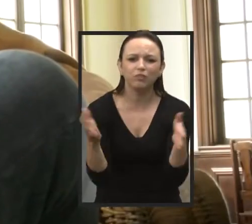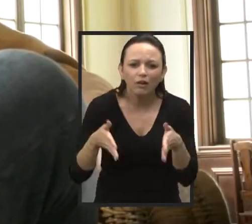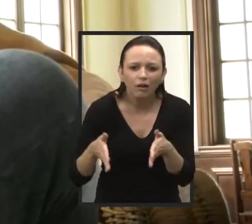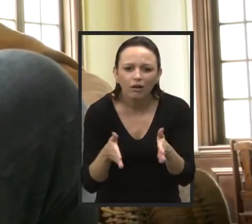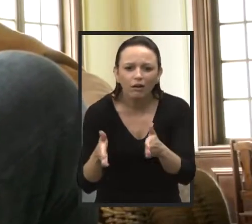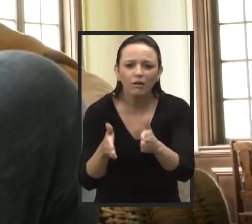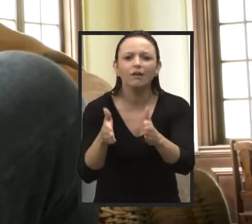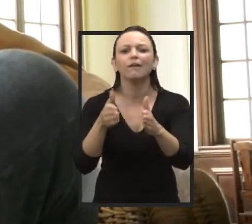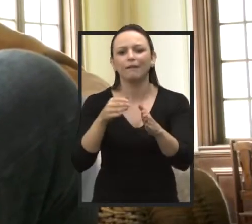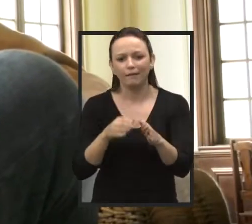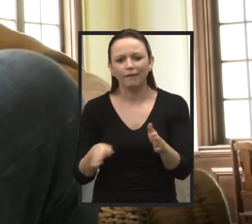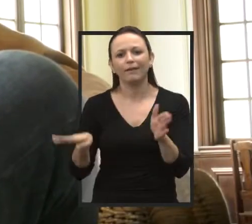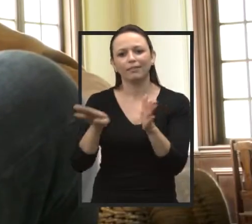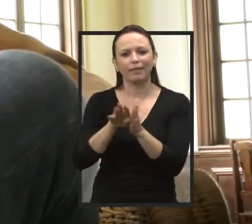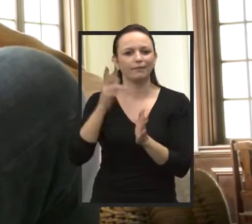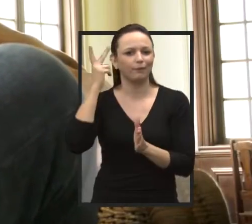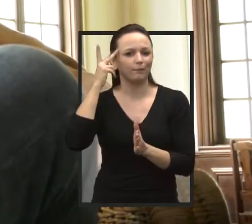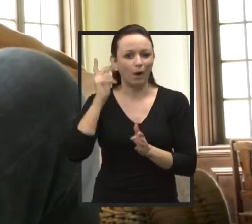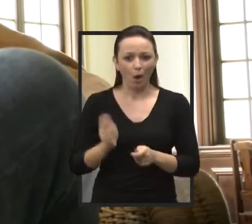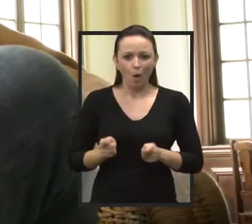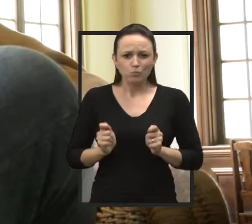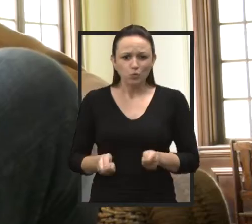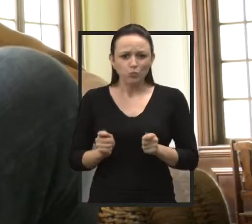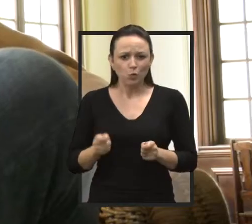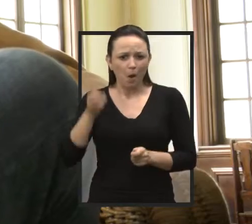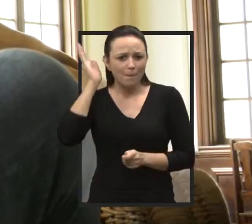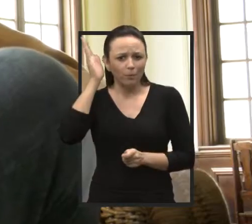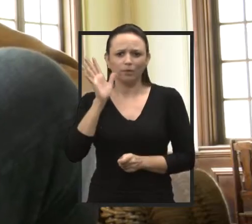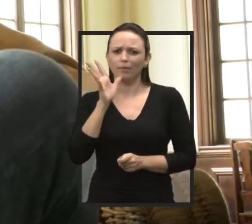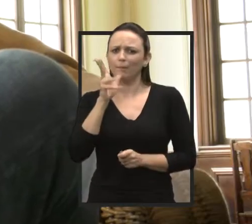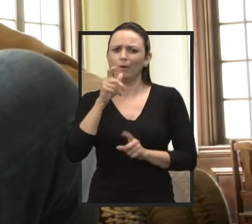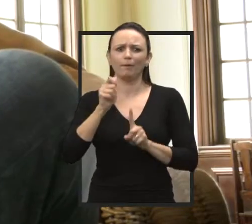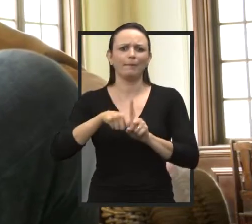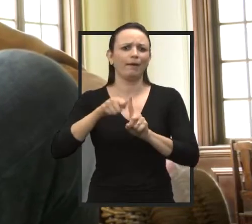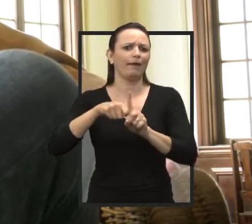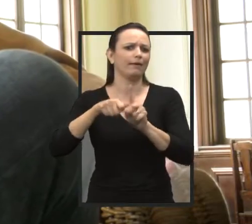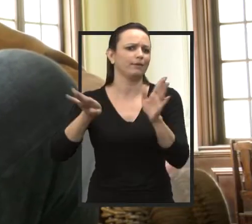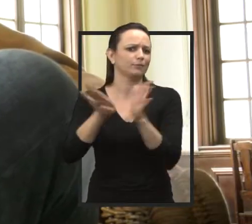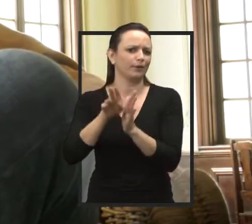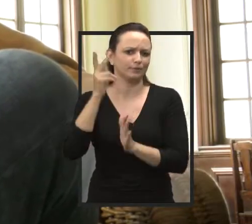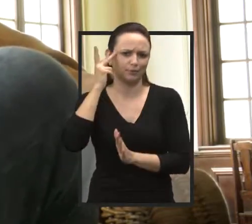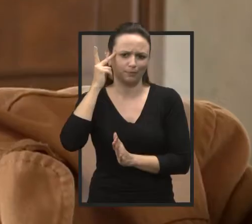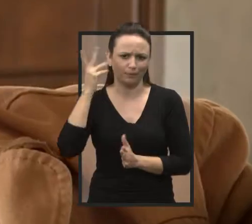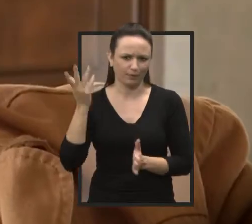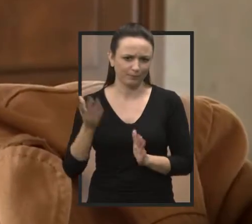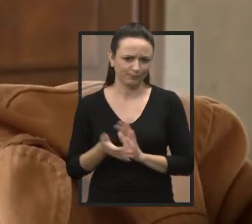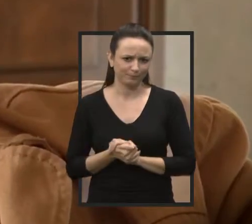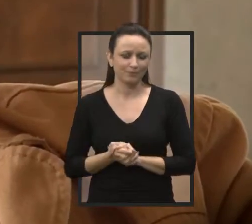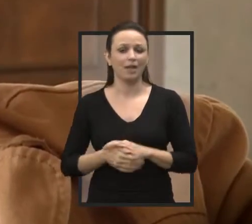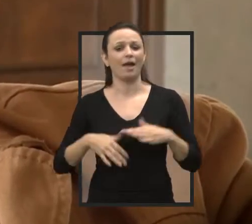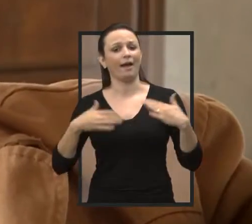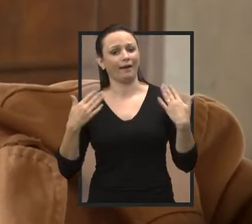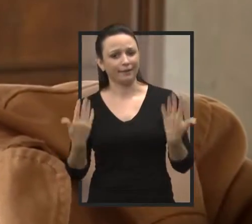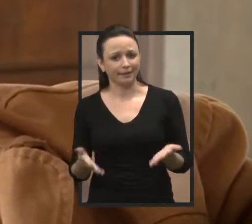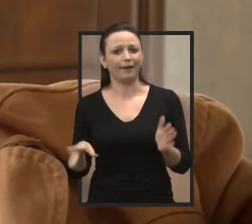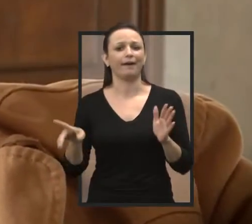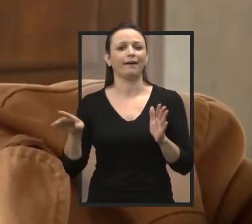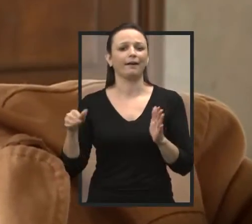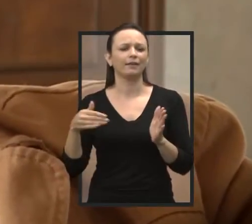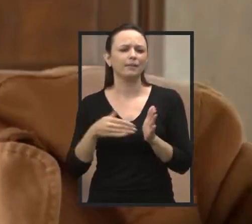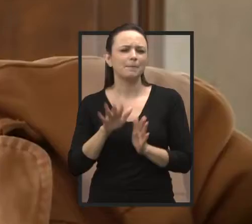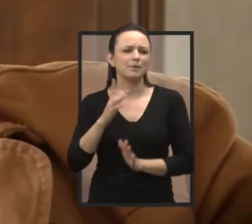Para ir para São Paulo em lombo de burro demorava meses. E até a década